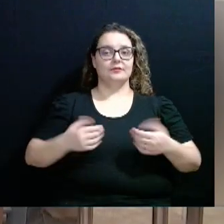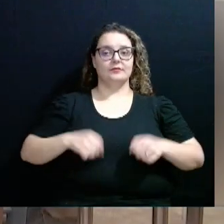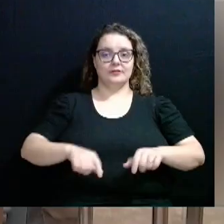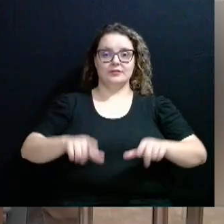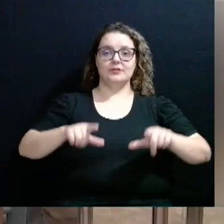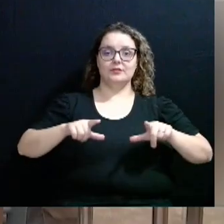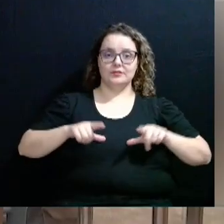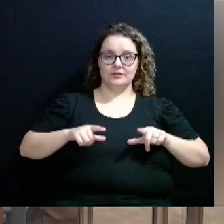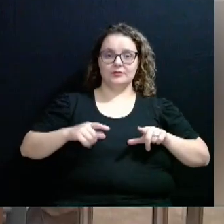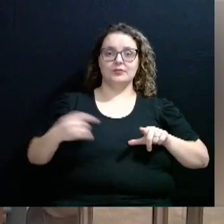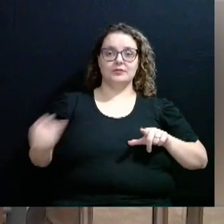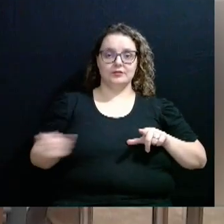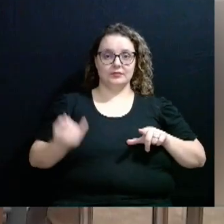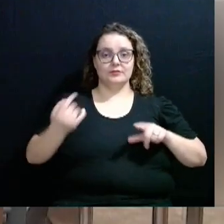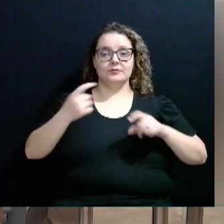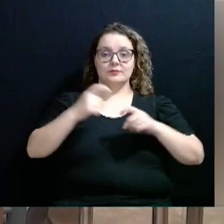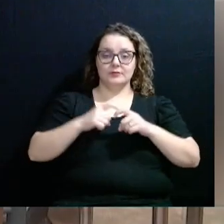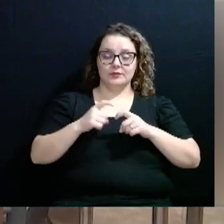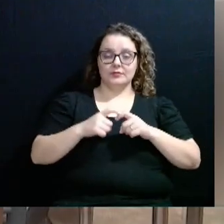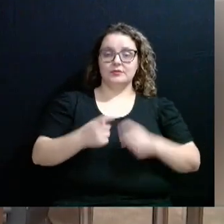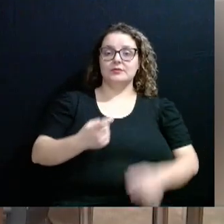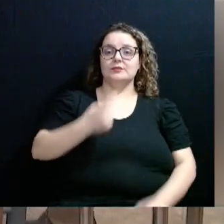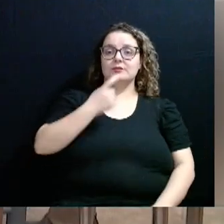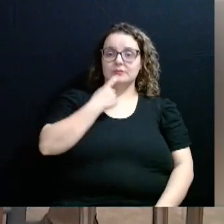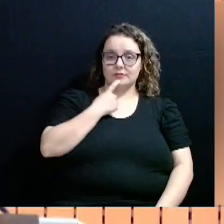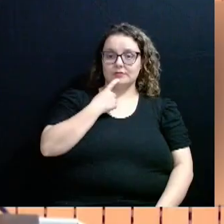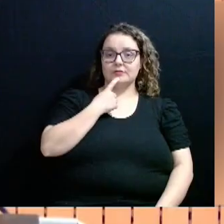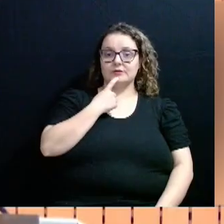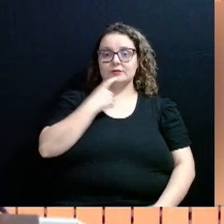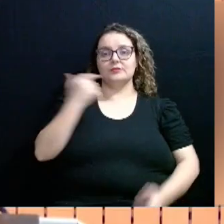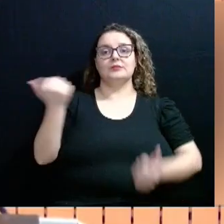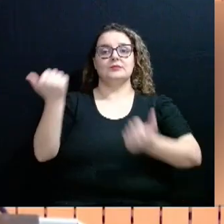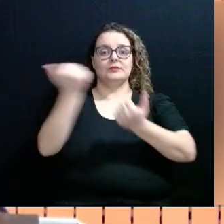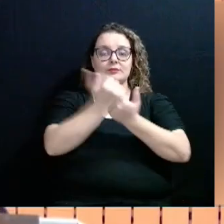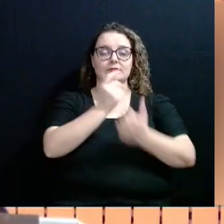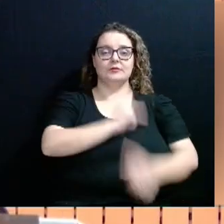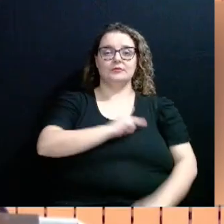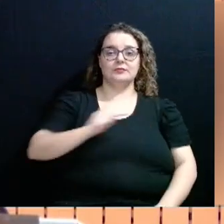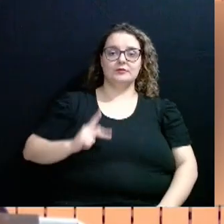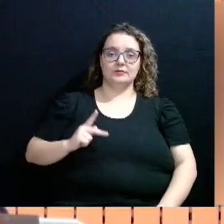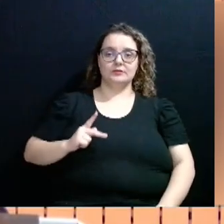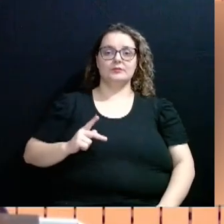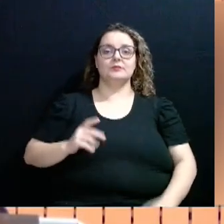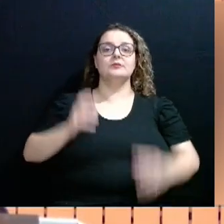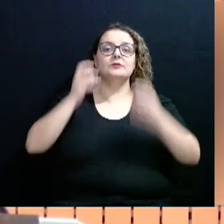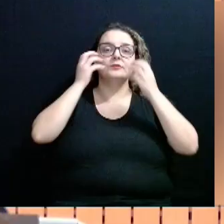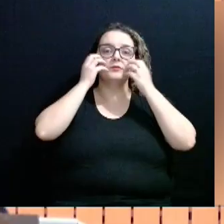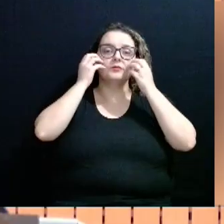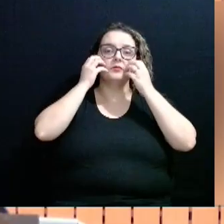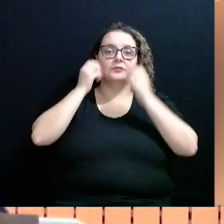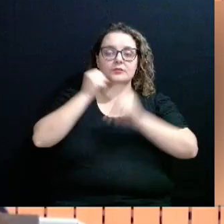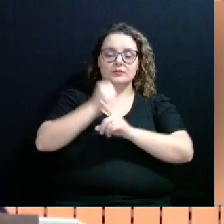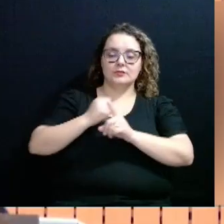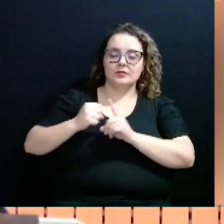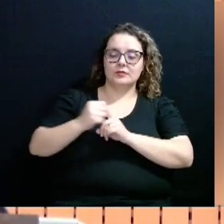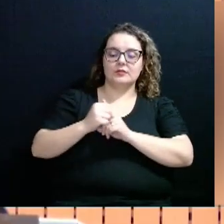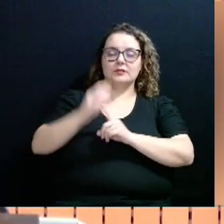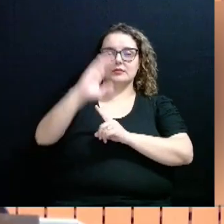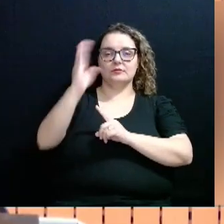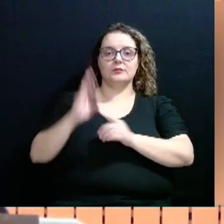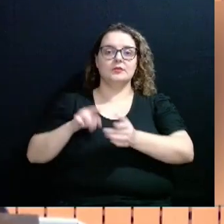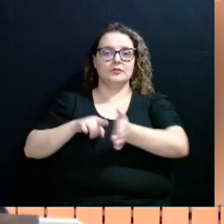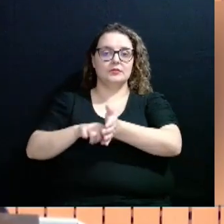importante médico de Campinas e vice-presidente da Sobrapar, Sociedade Brasileira de Pesquisa e Assistência